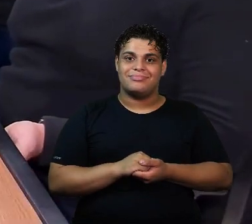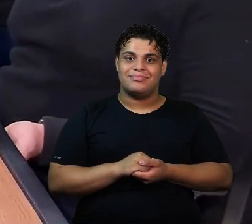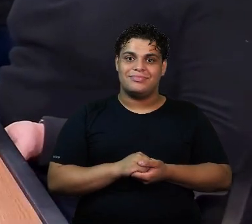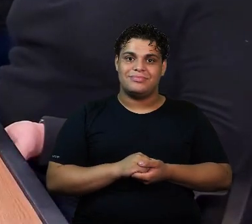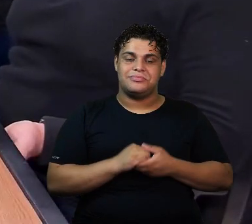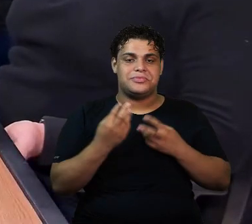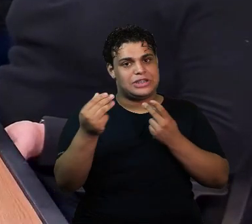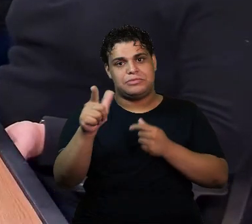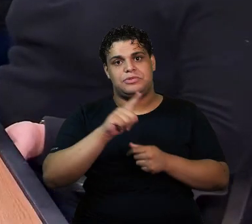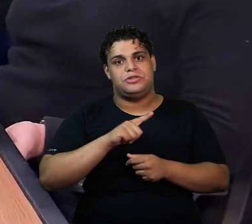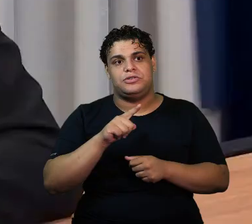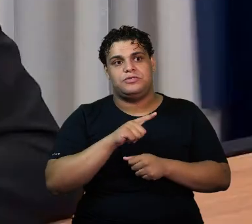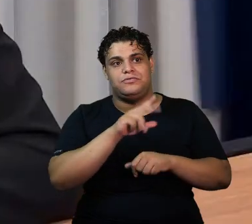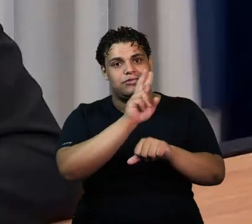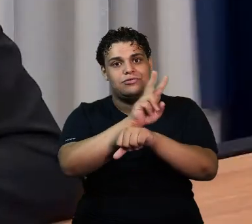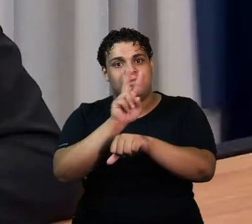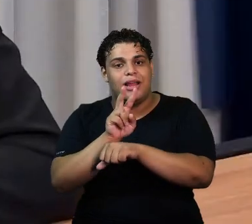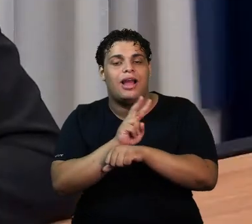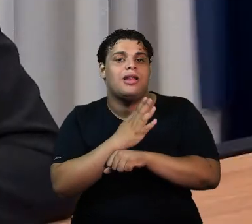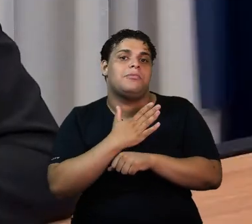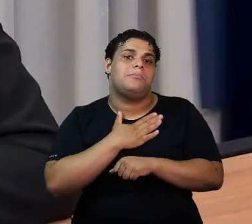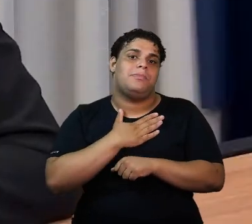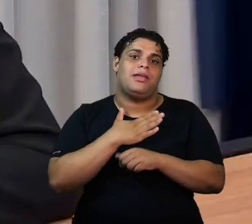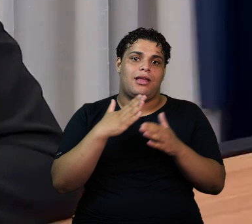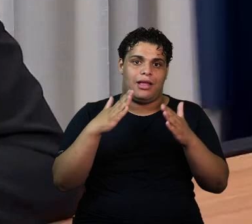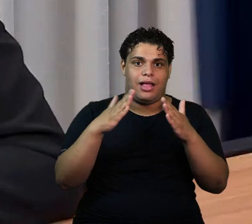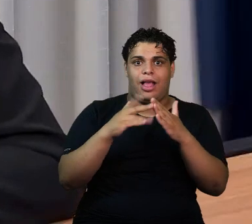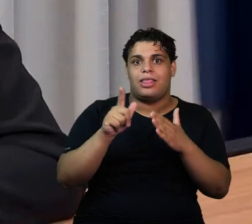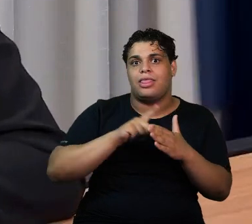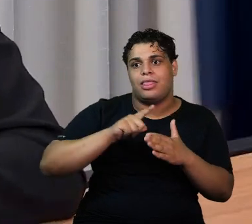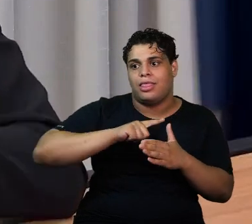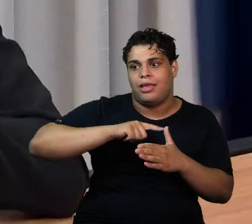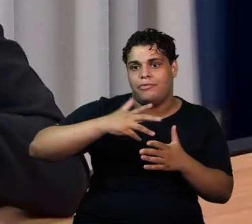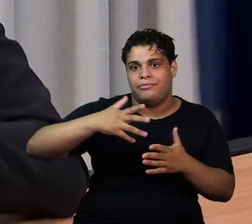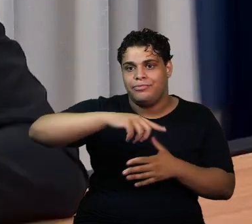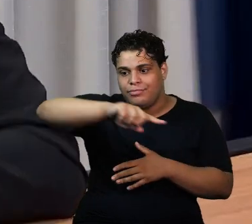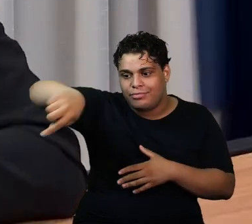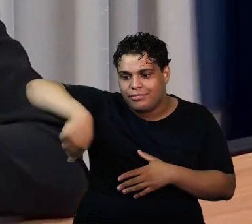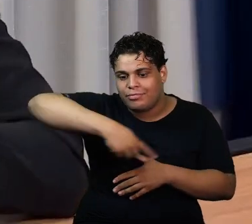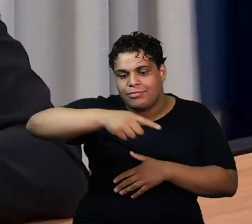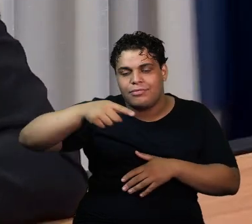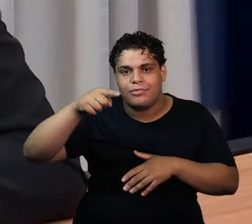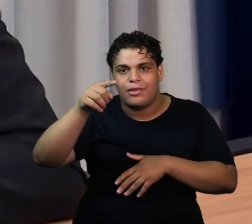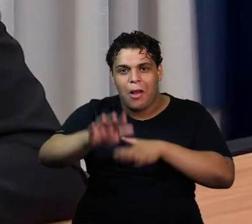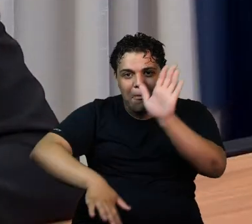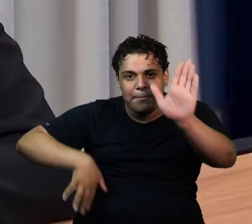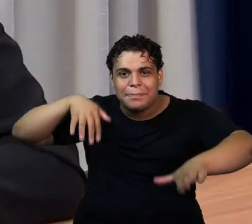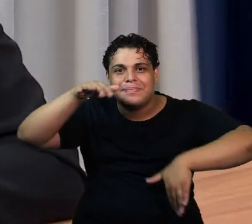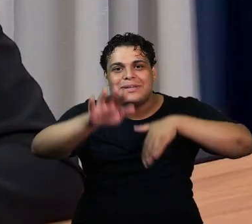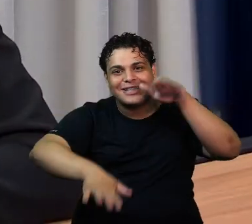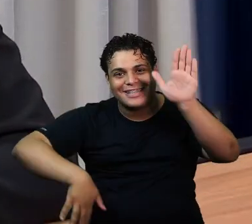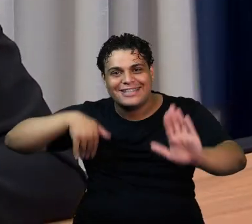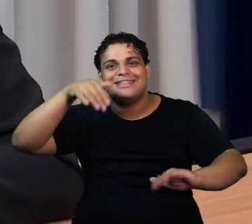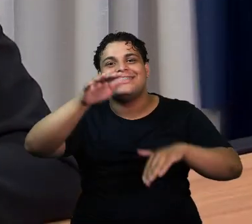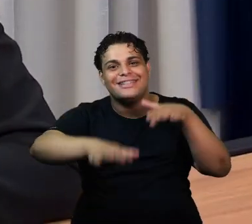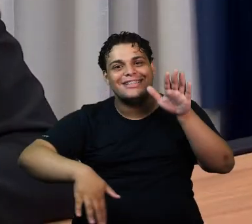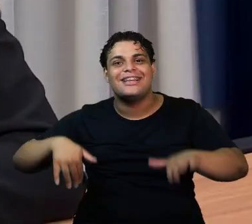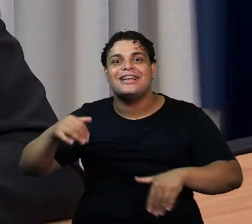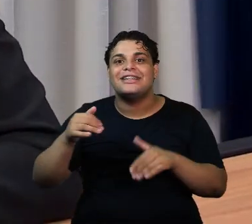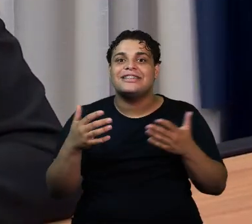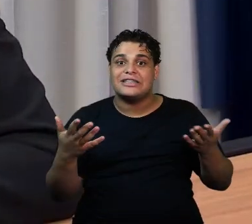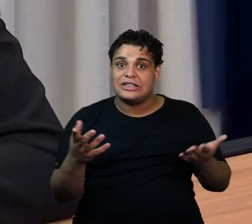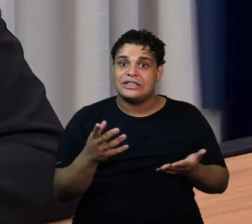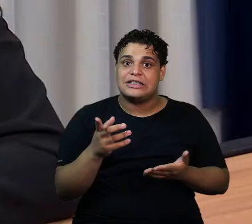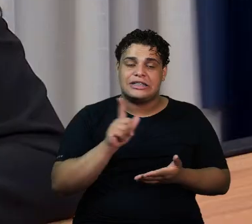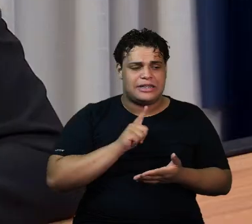sempre tive muito cuidado. A minha casa, eu tenho piscina, mas a casa é toda telada, toda trancada, e mesmo assim a gente